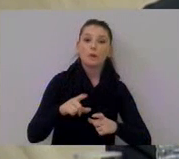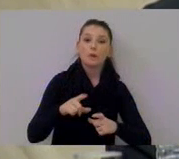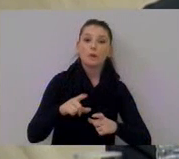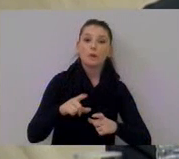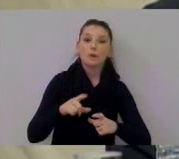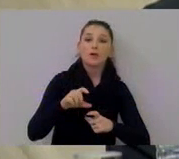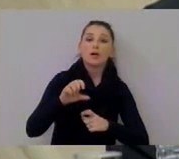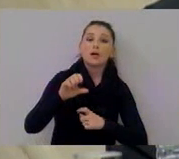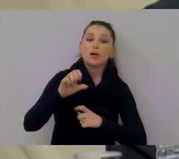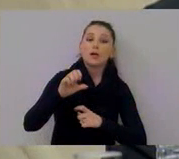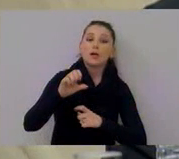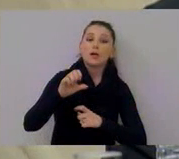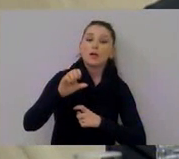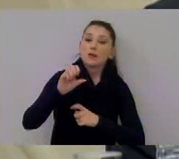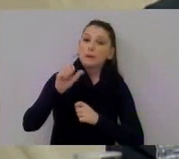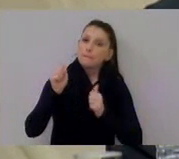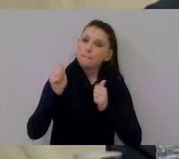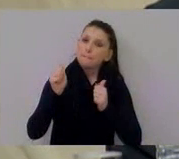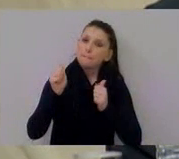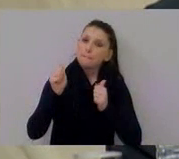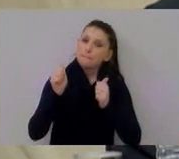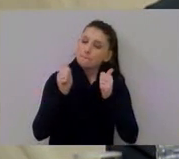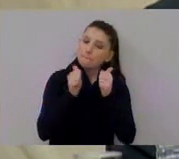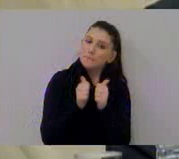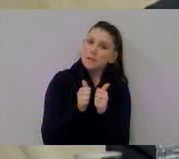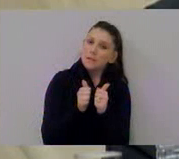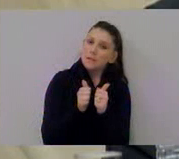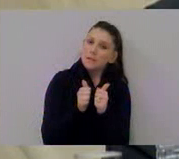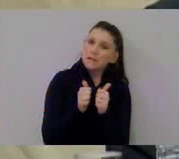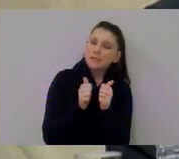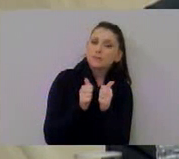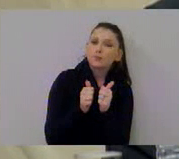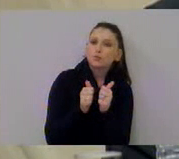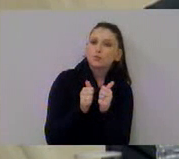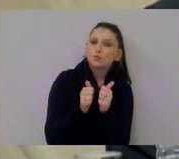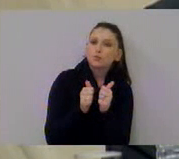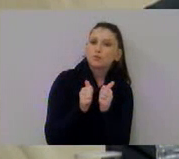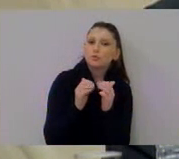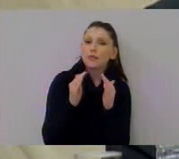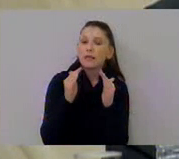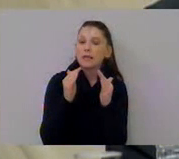nas proximidades da residência número